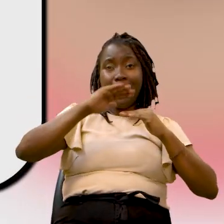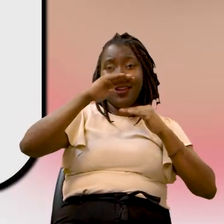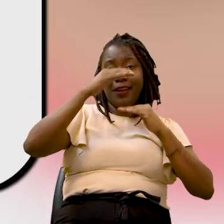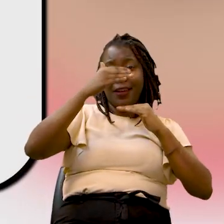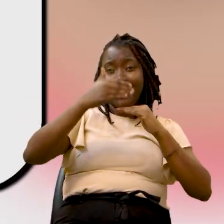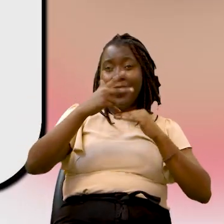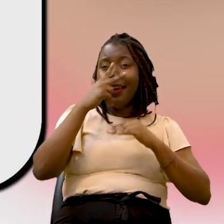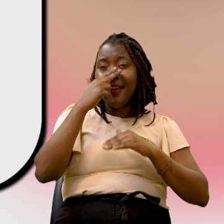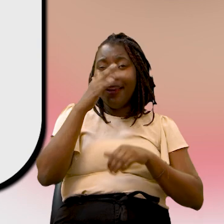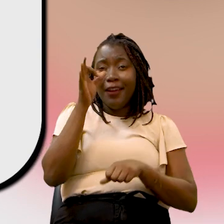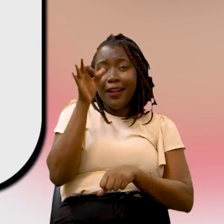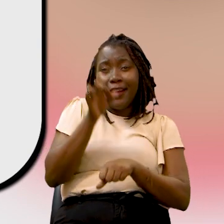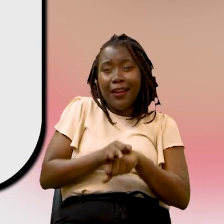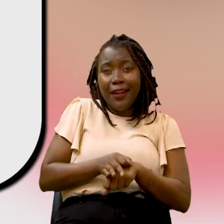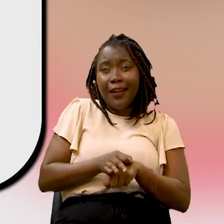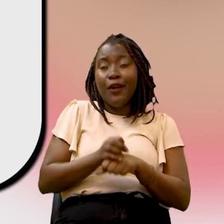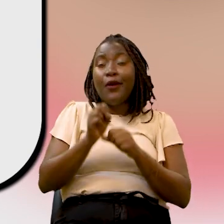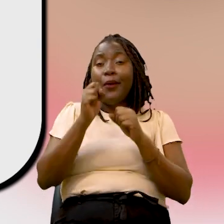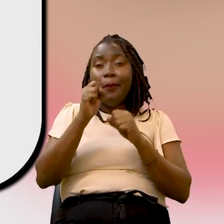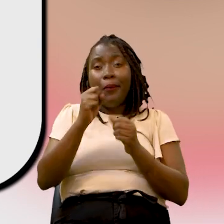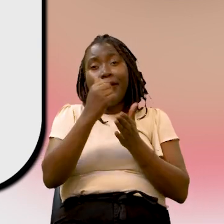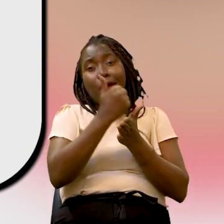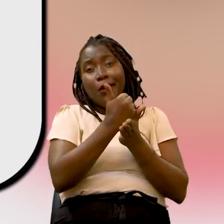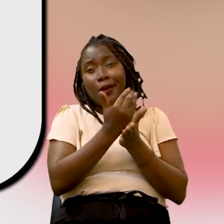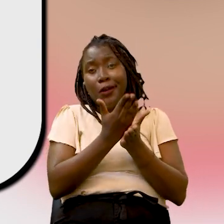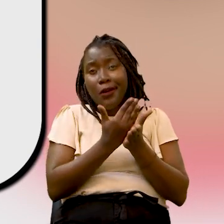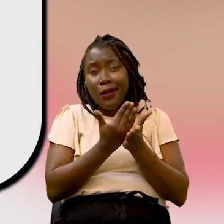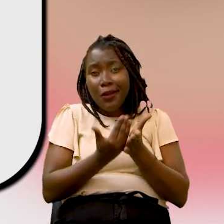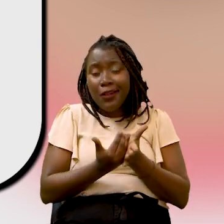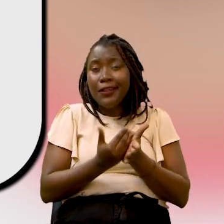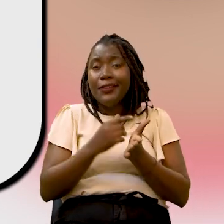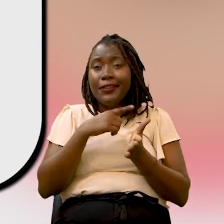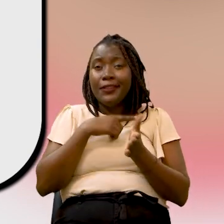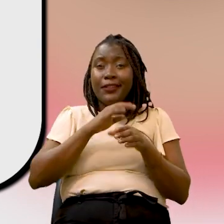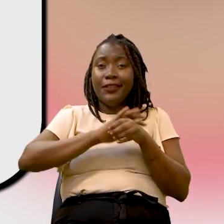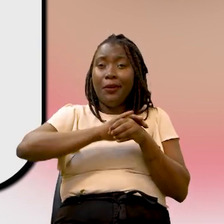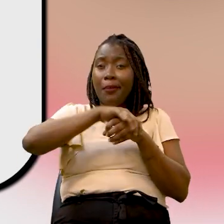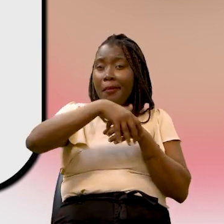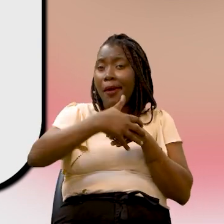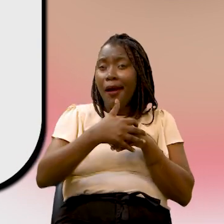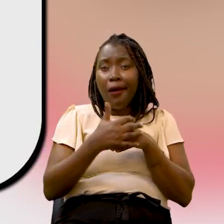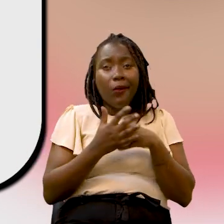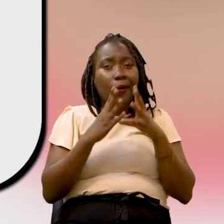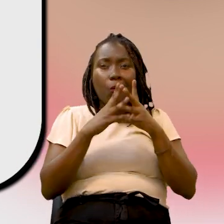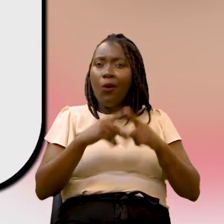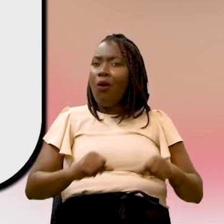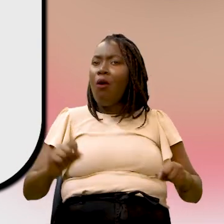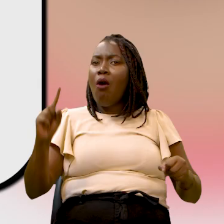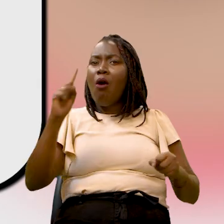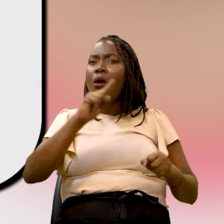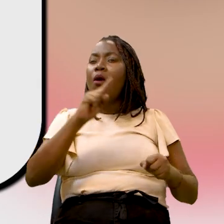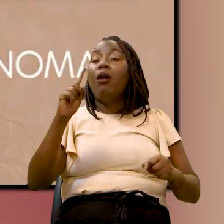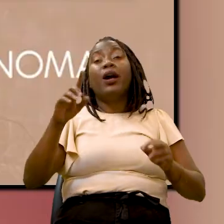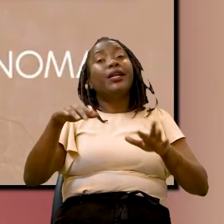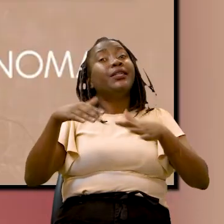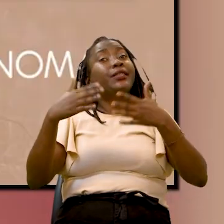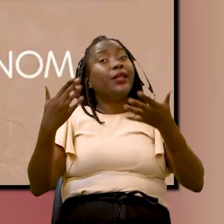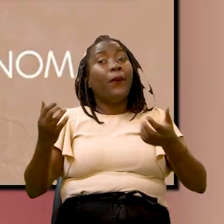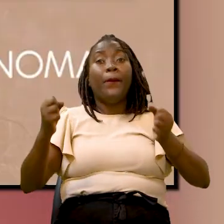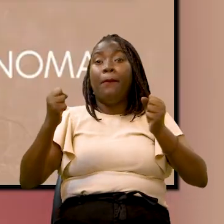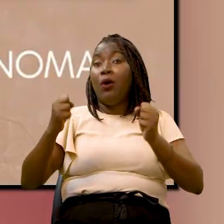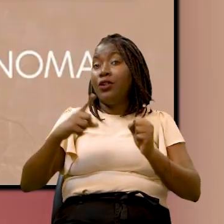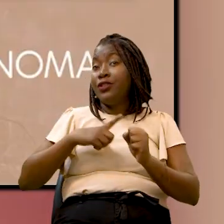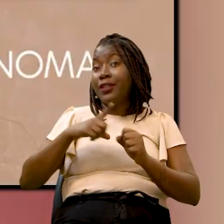pode ter relevo na forma de um nódulo, pode ser aquela lesão que tem uma crosta e que não